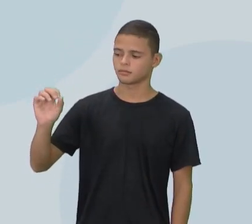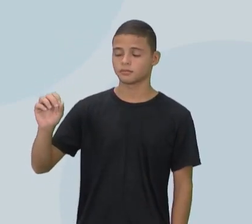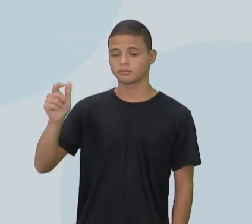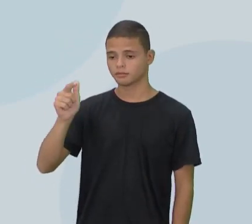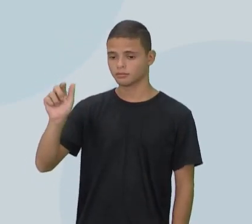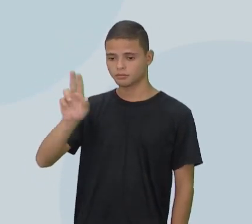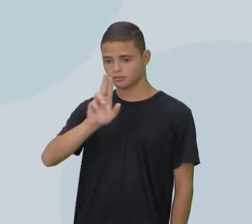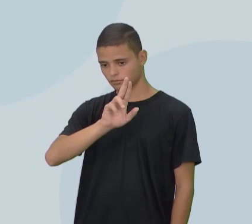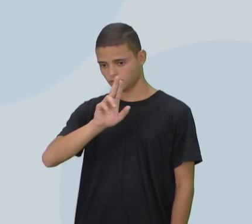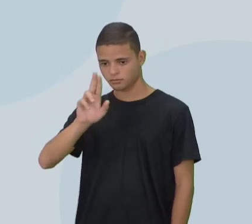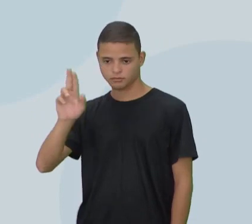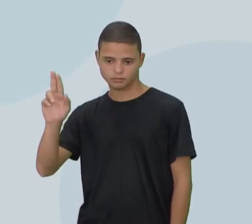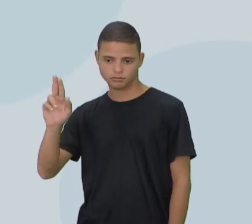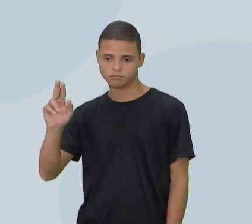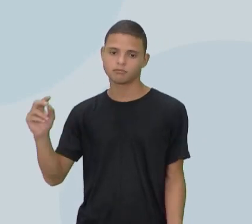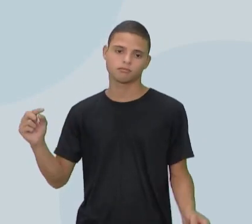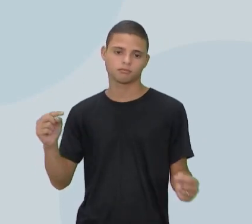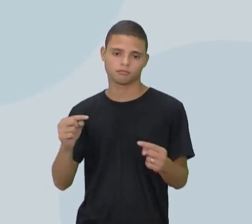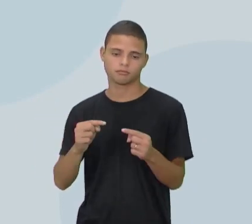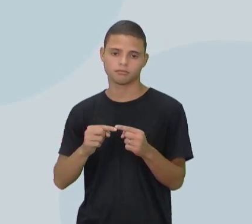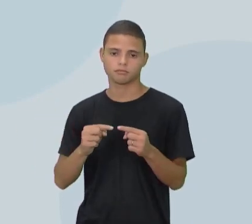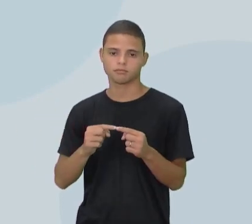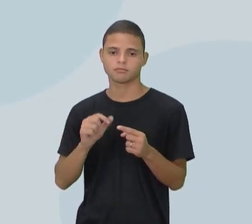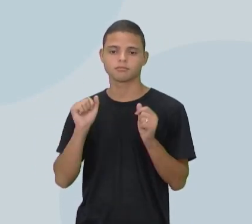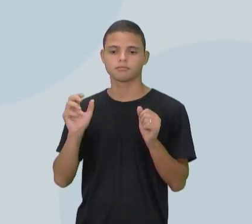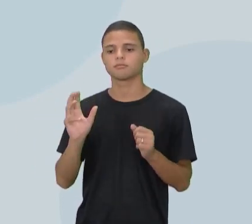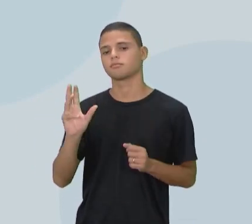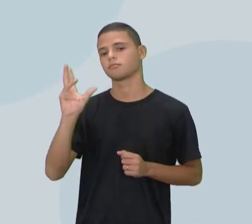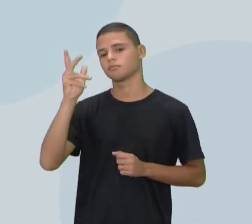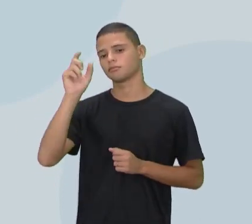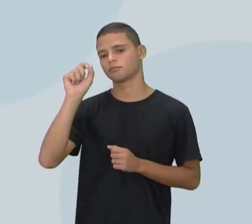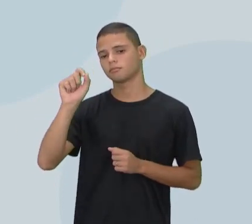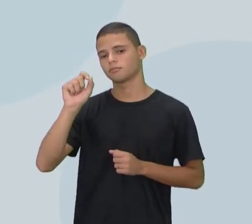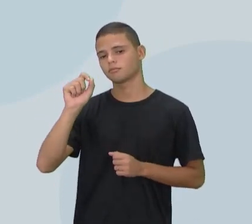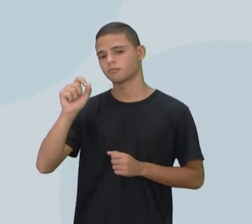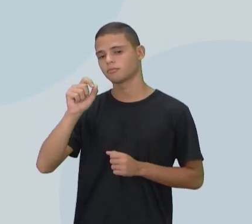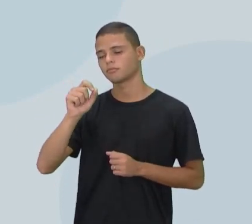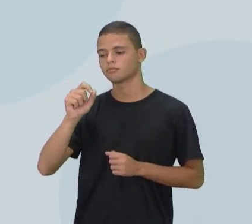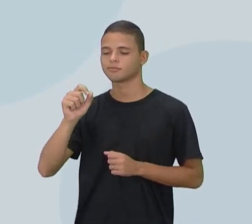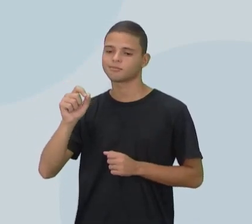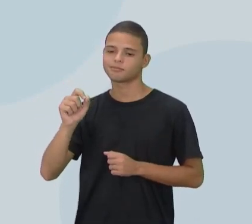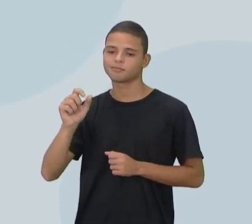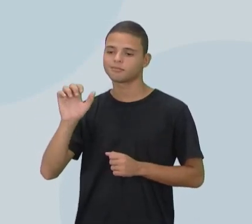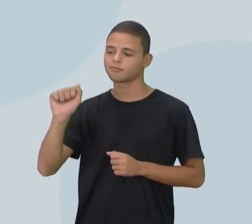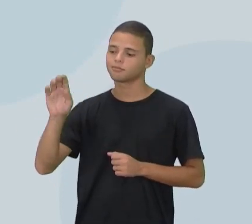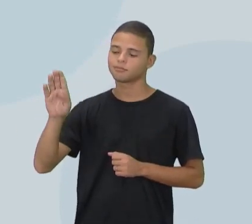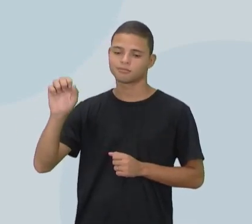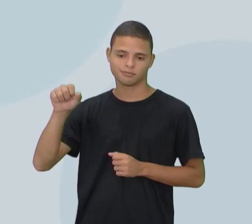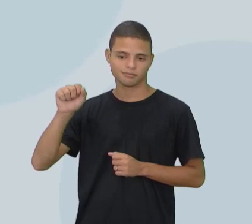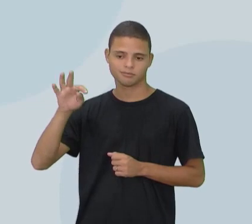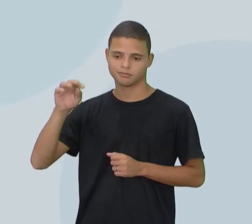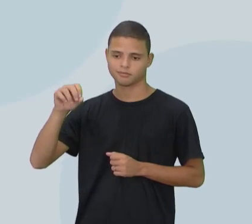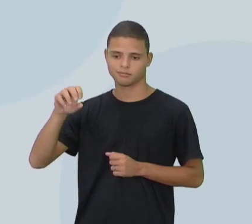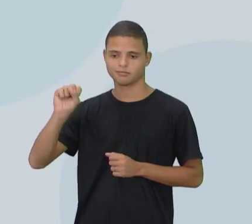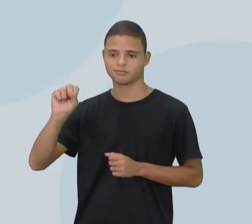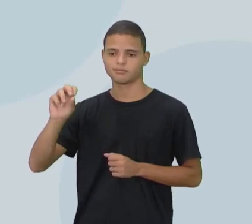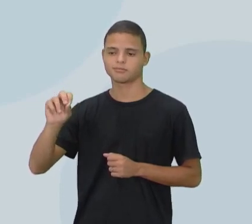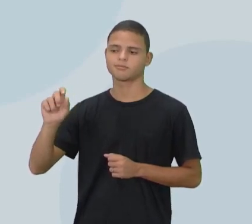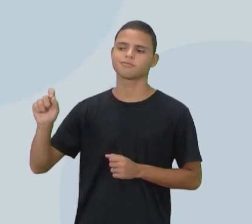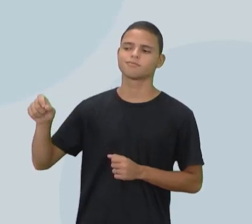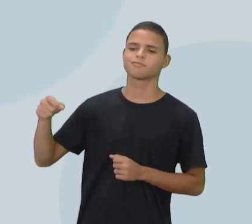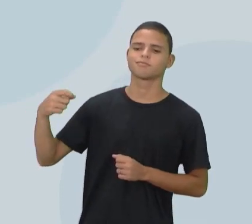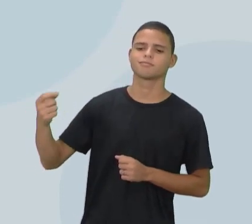uma patologia, um quadro chamado asbestose, que seria, o que seria